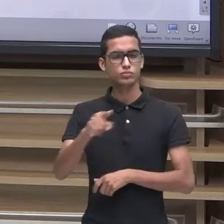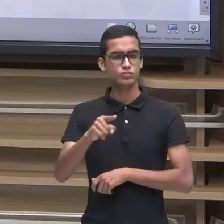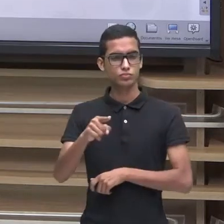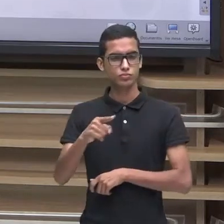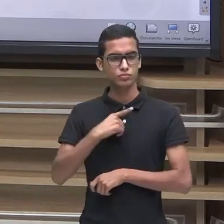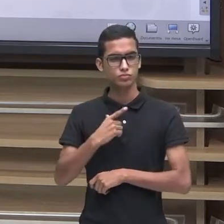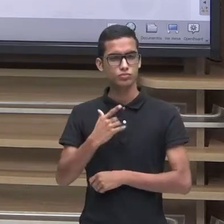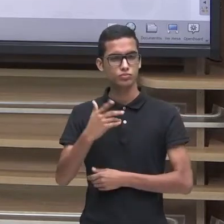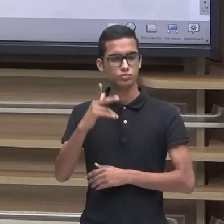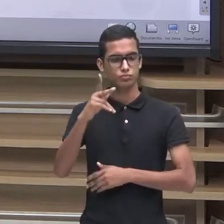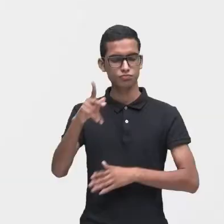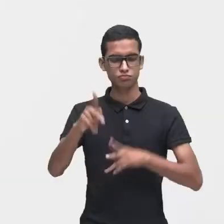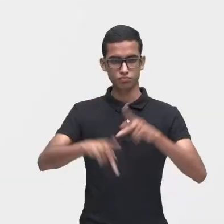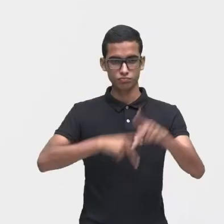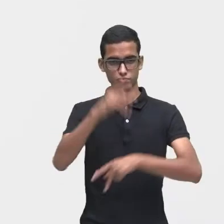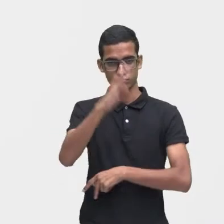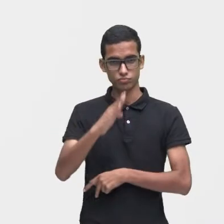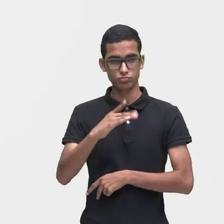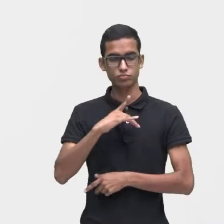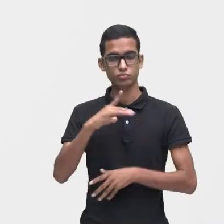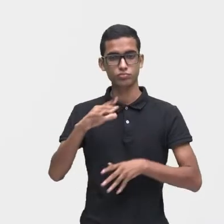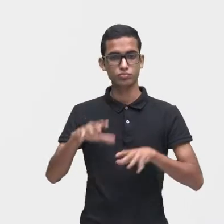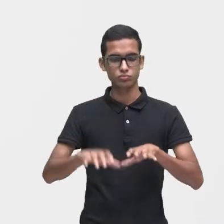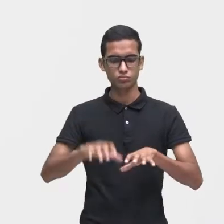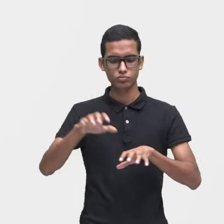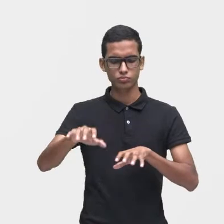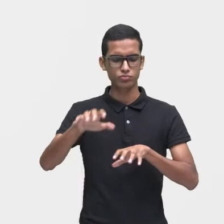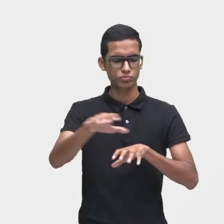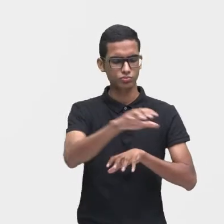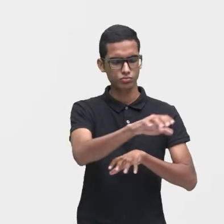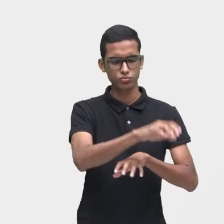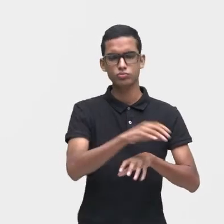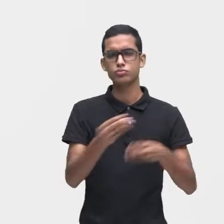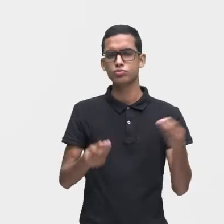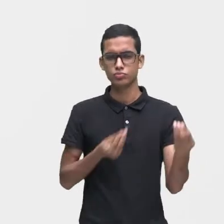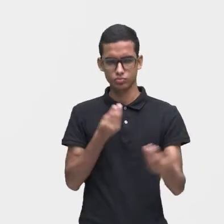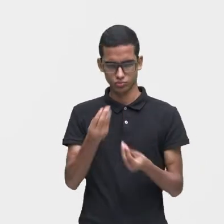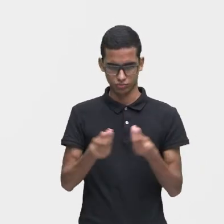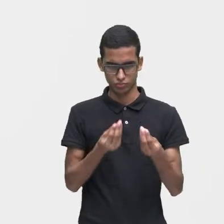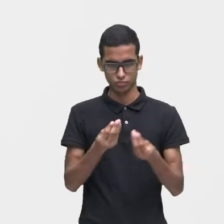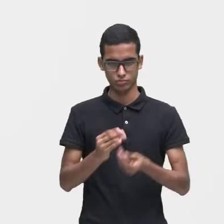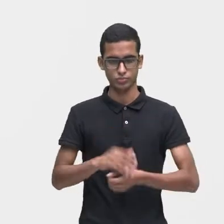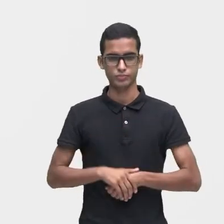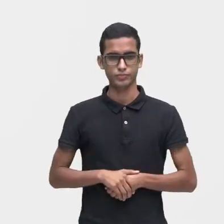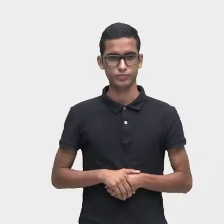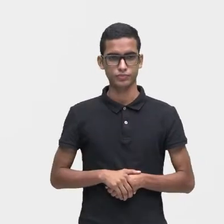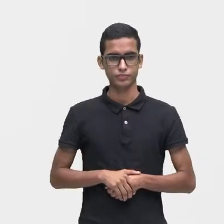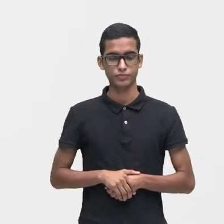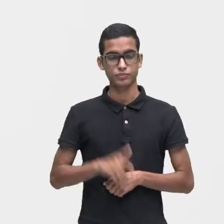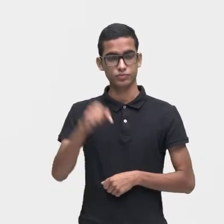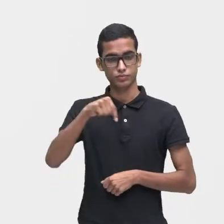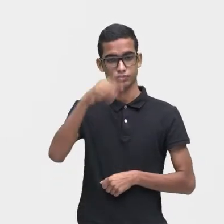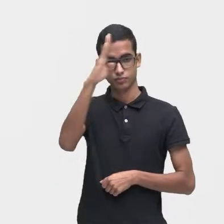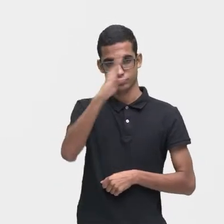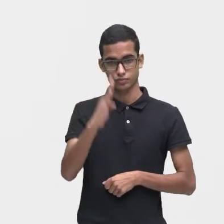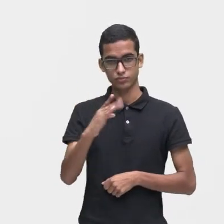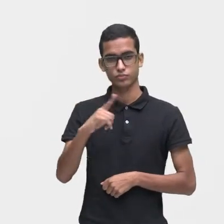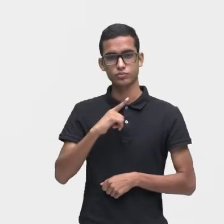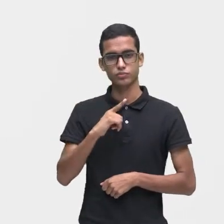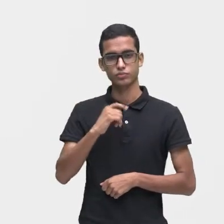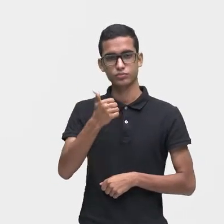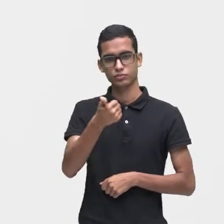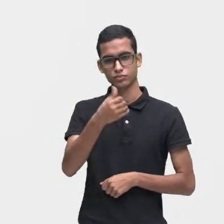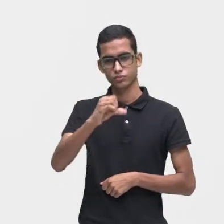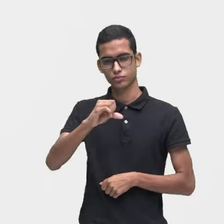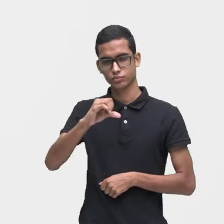distribuição no espaço. Em tela com vocês. Bom, no Brasil, nós temos hoje mais de 190 milhões de